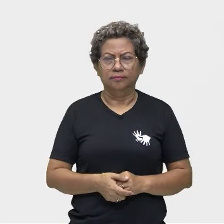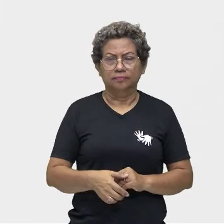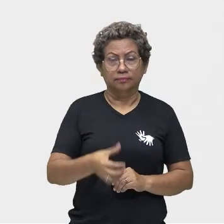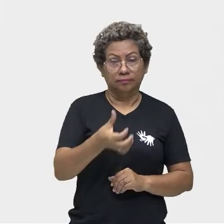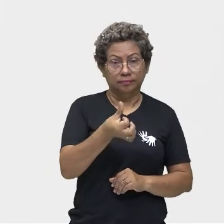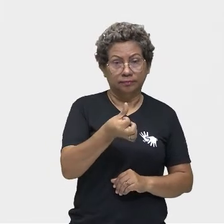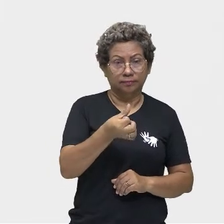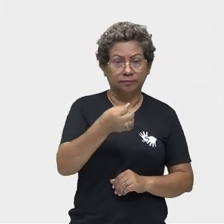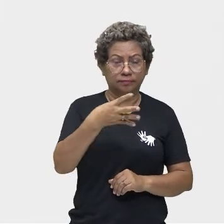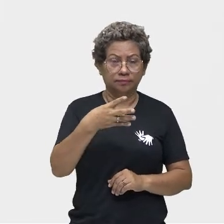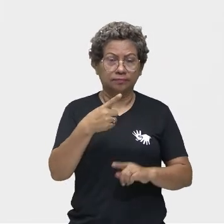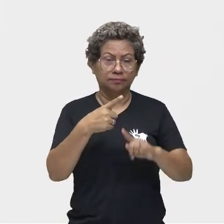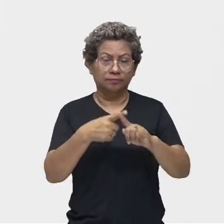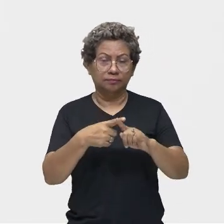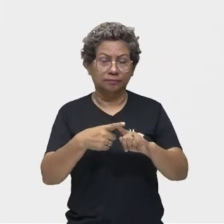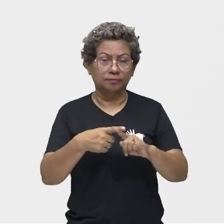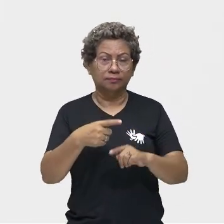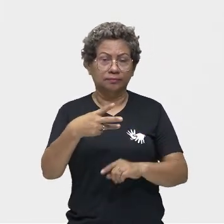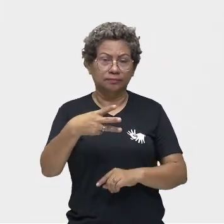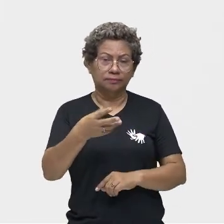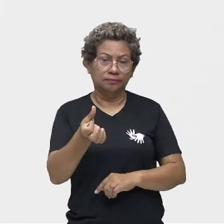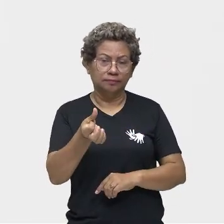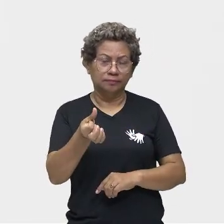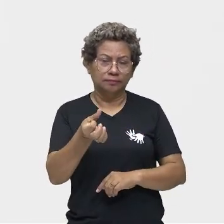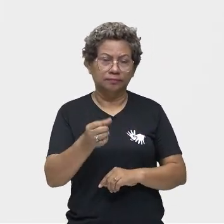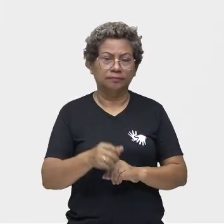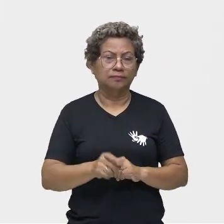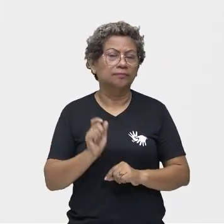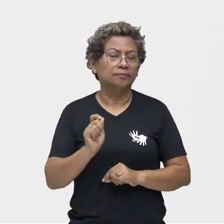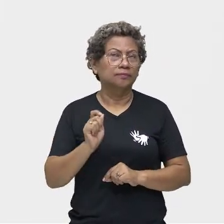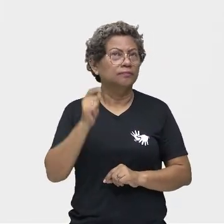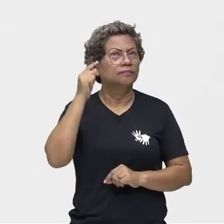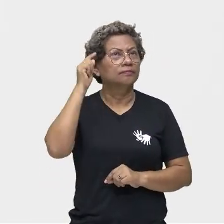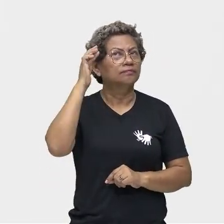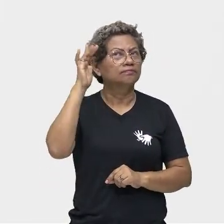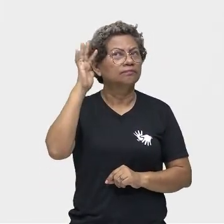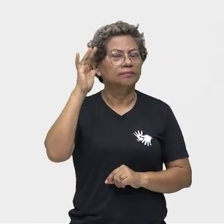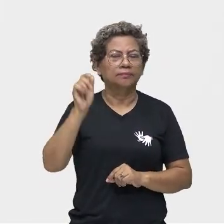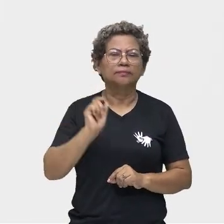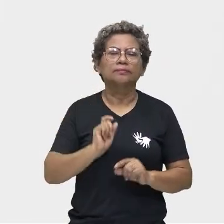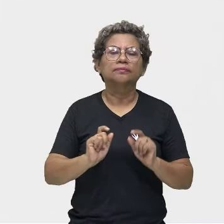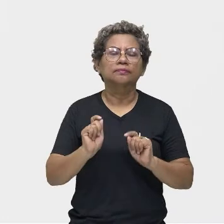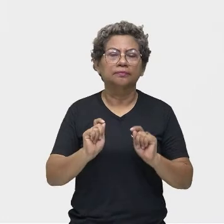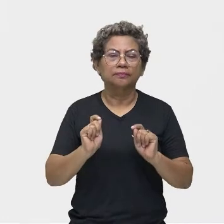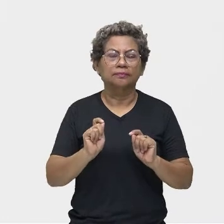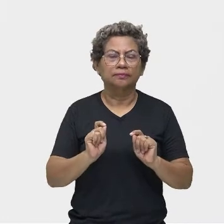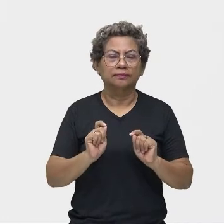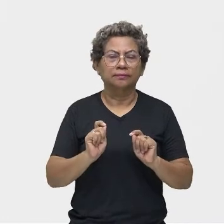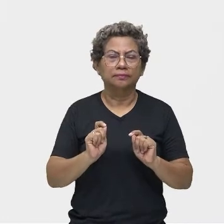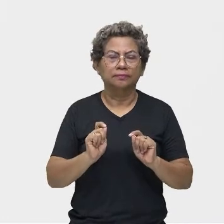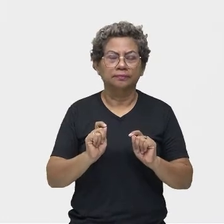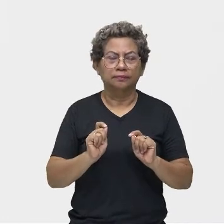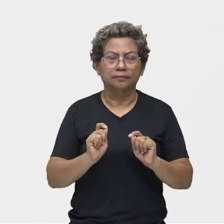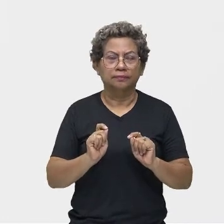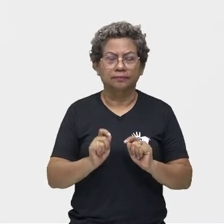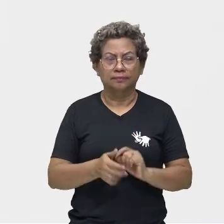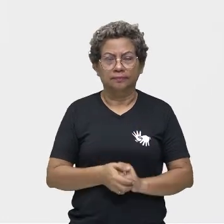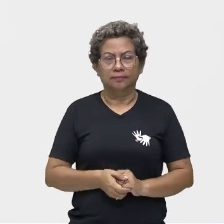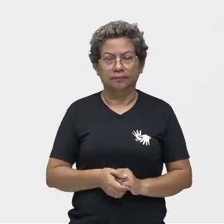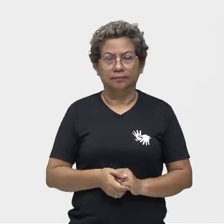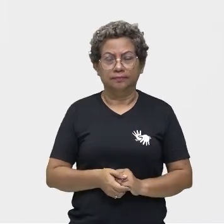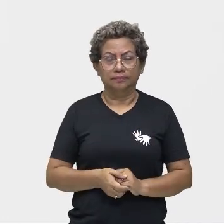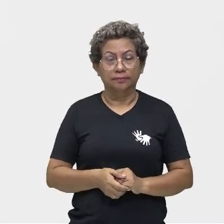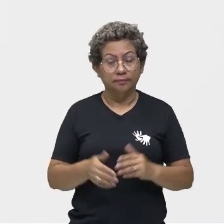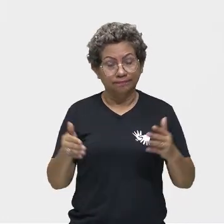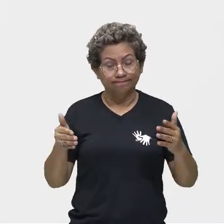aqui, 64 e 36, nós poderemos, né, desenvolver esse cálculo aqui de forma mais